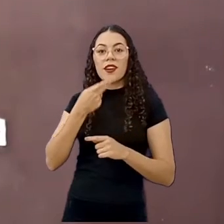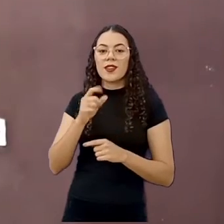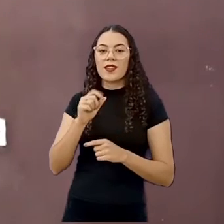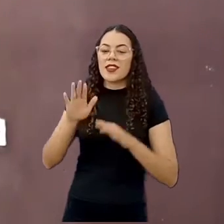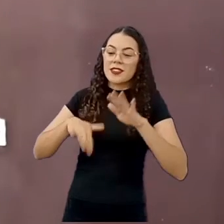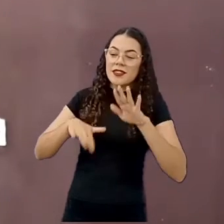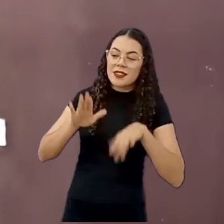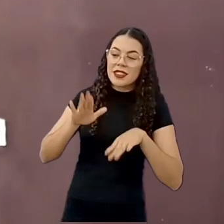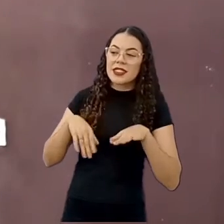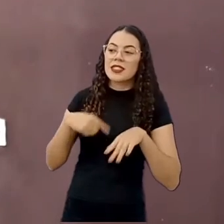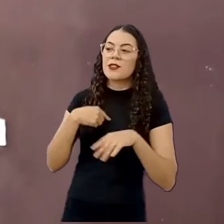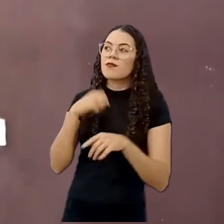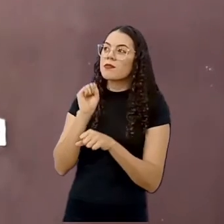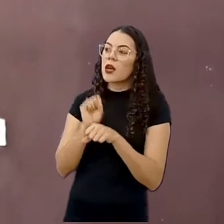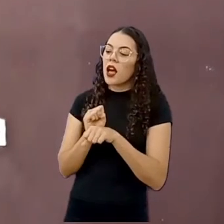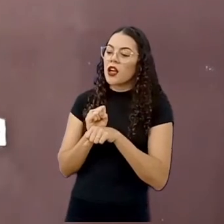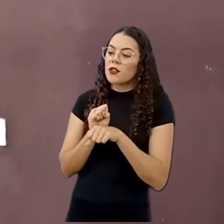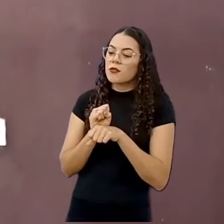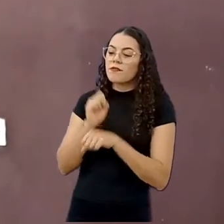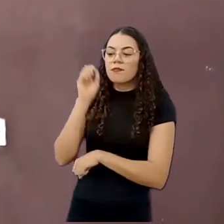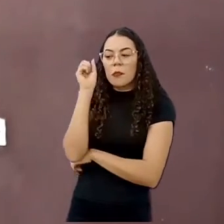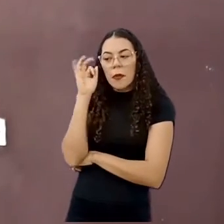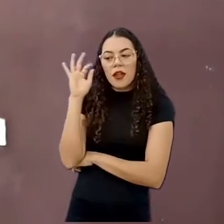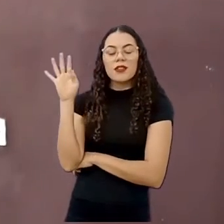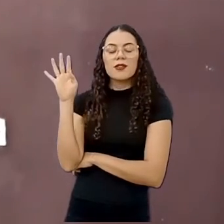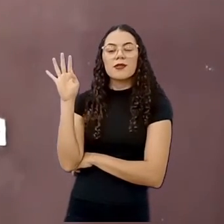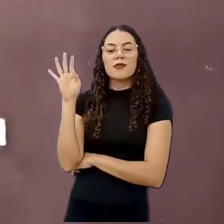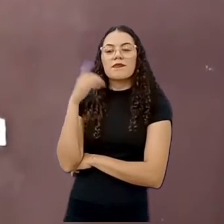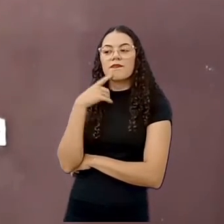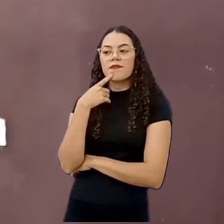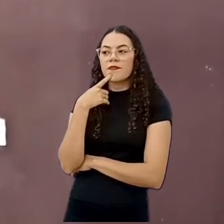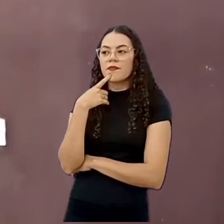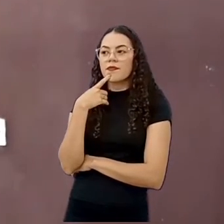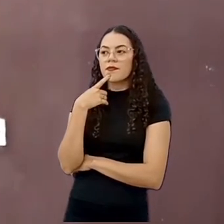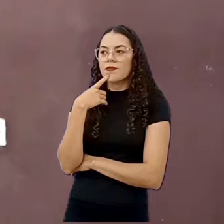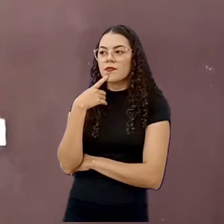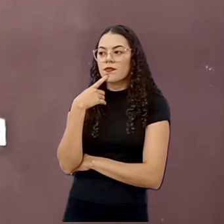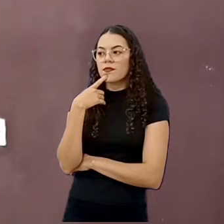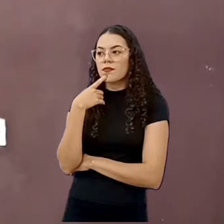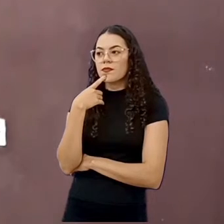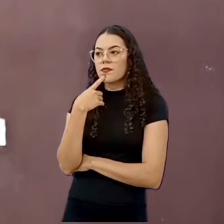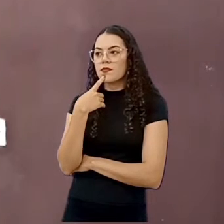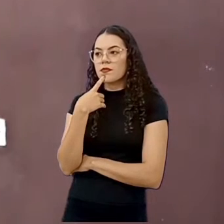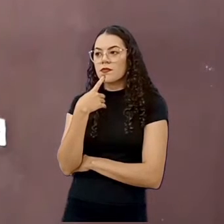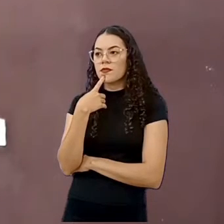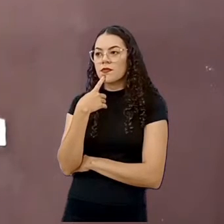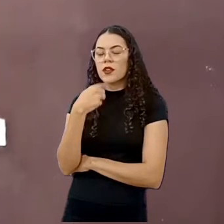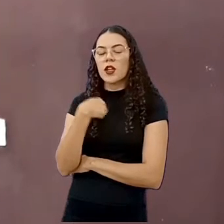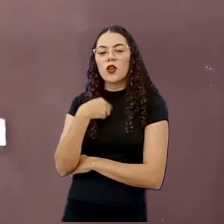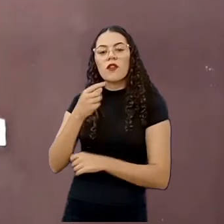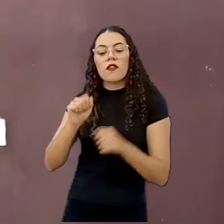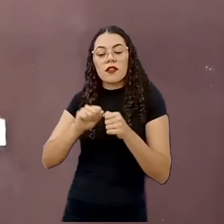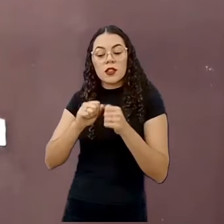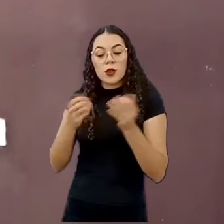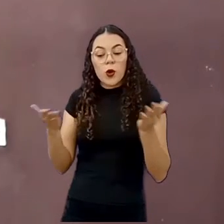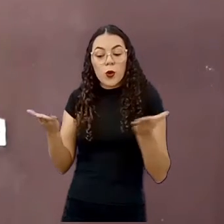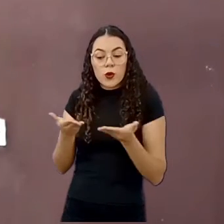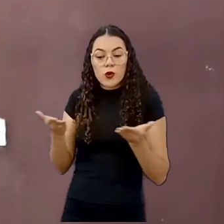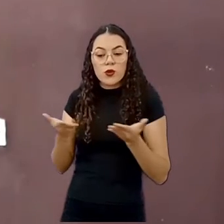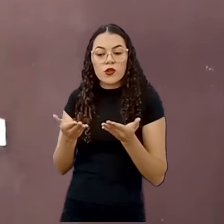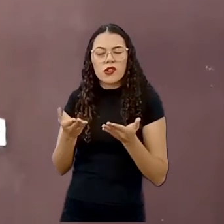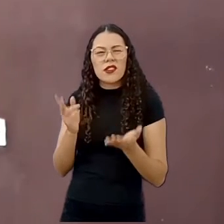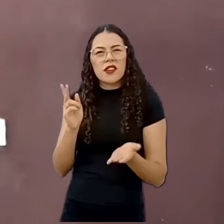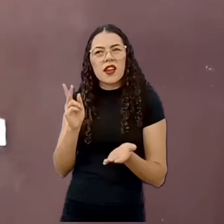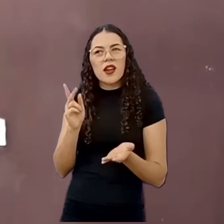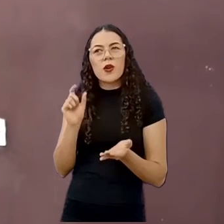em quando eu paro um pouquinho e reflito. Será que o que eu estou fazendo hoje é de